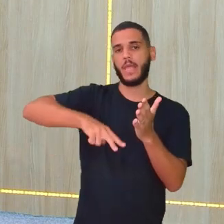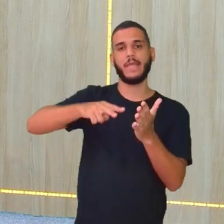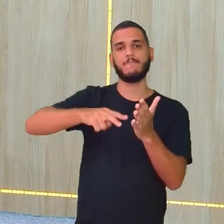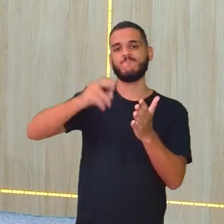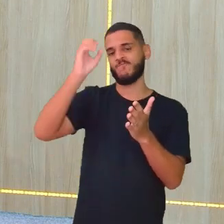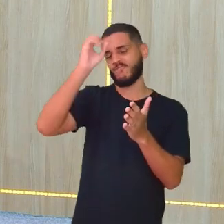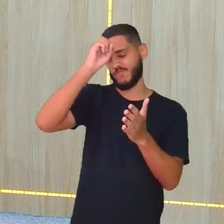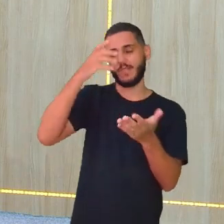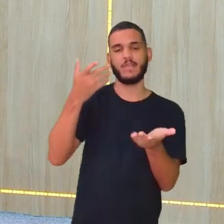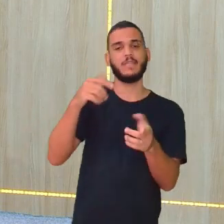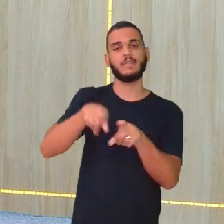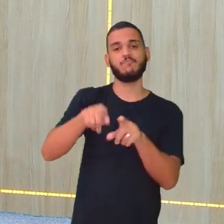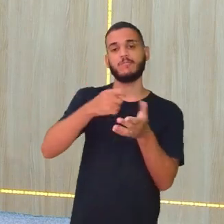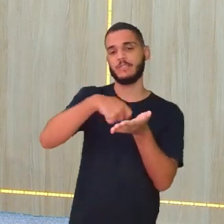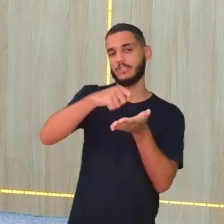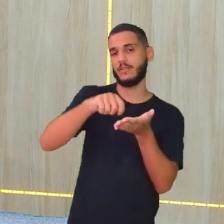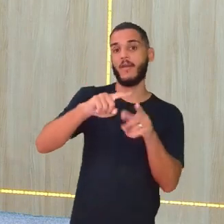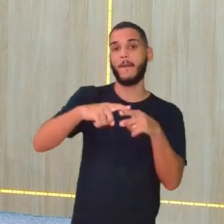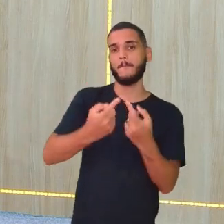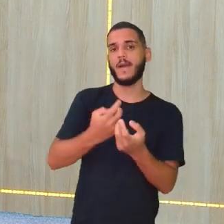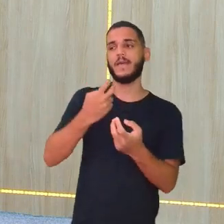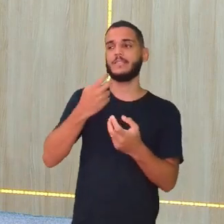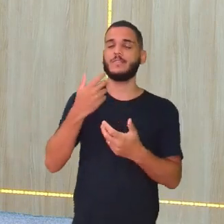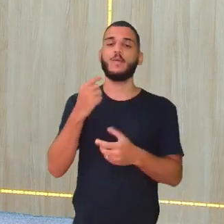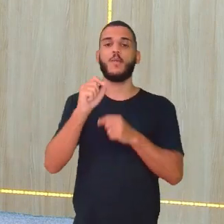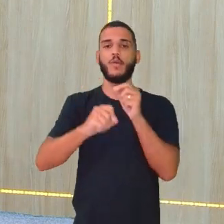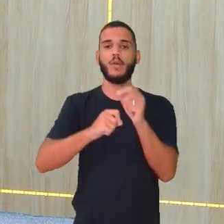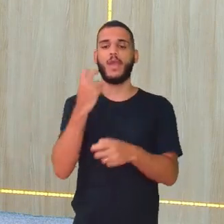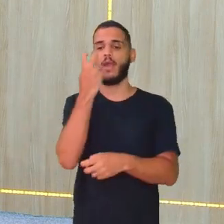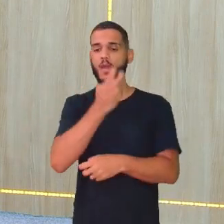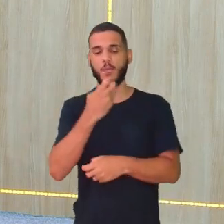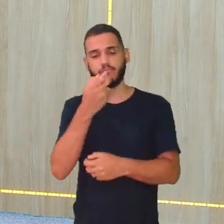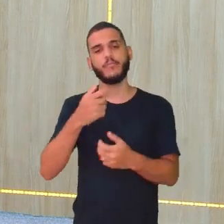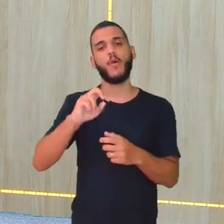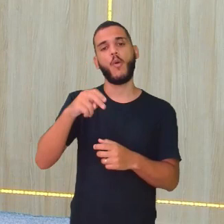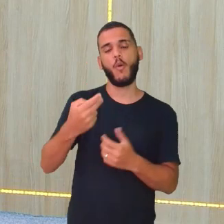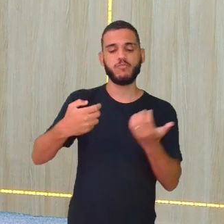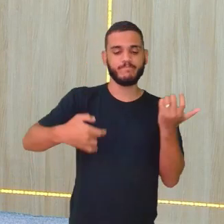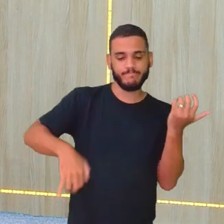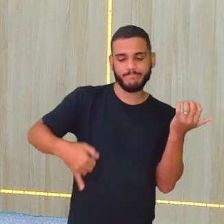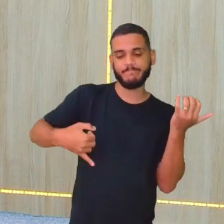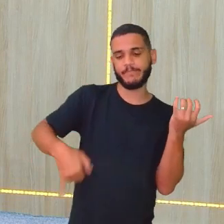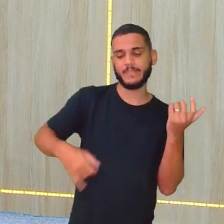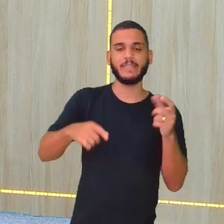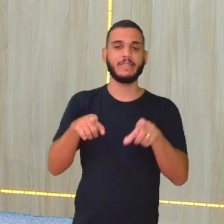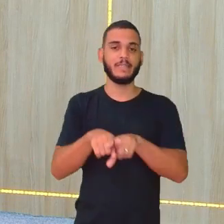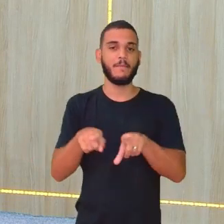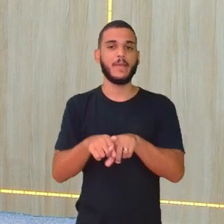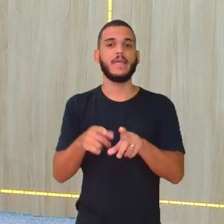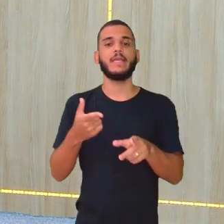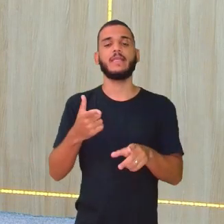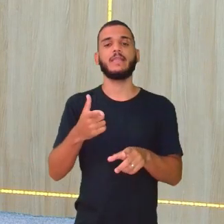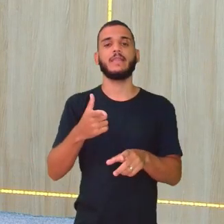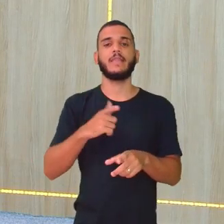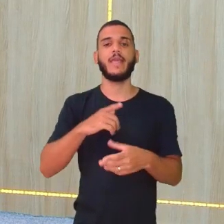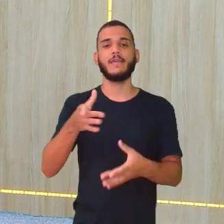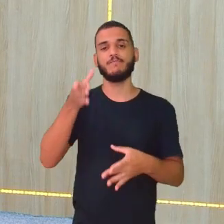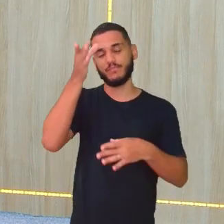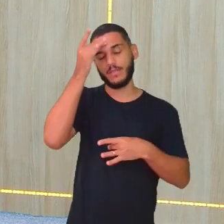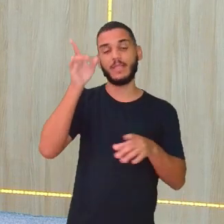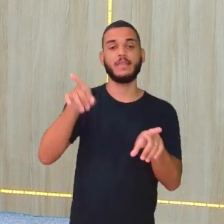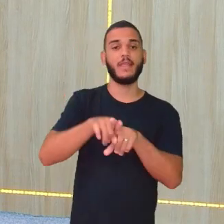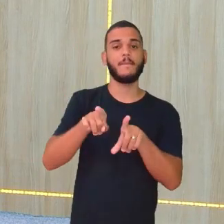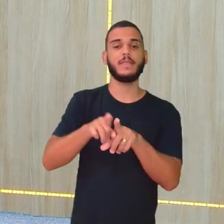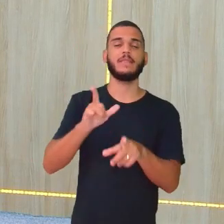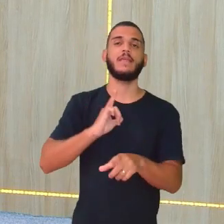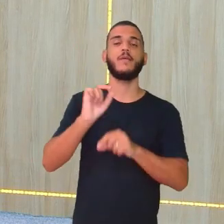mas através da oralidade, através da cantoria de viola, dessa poesia metrificada de improviso, né, dão